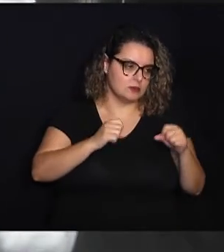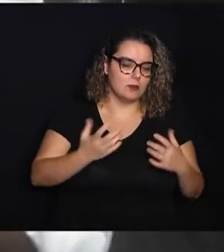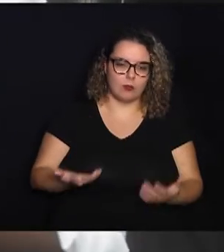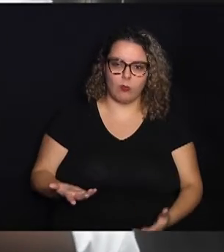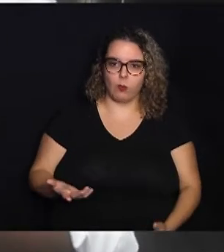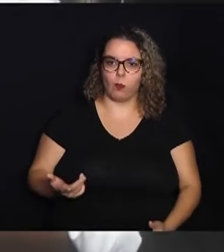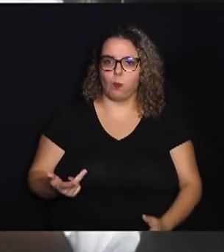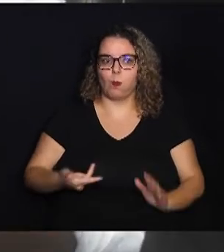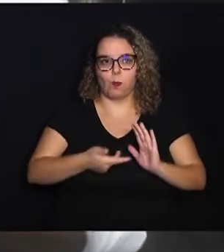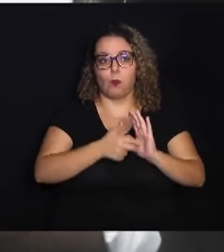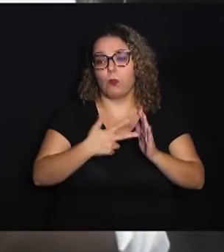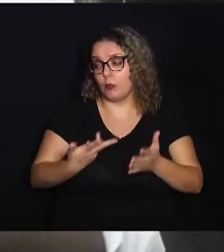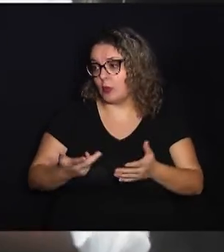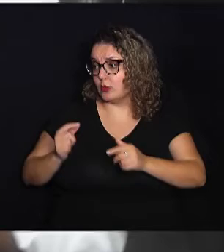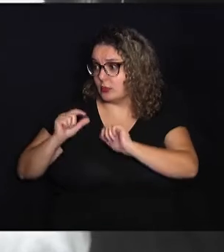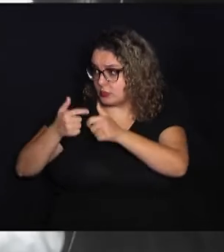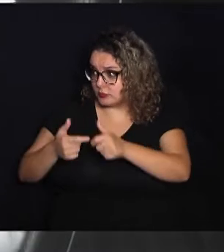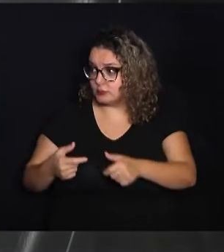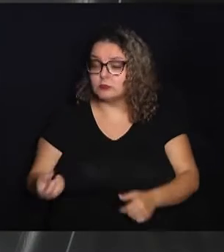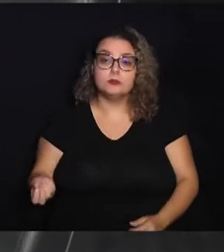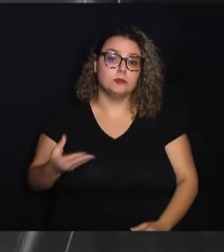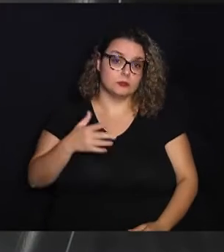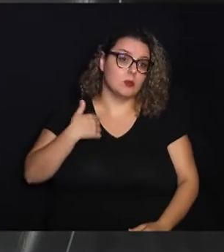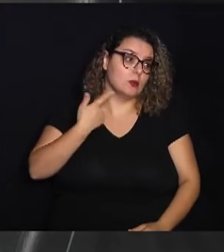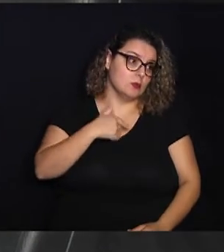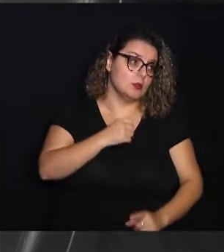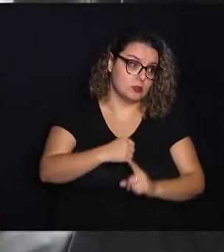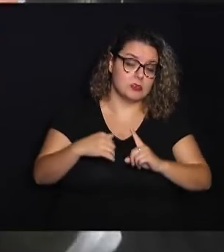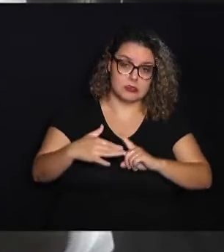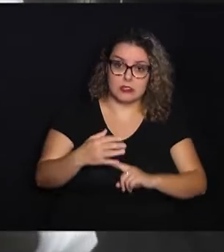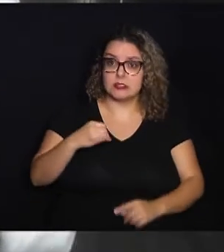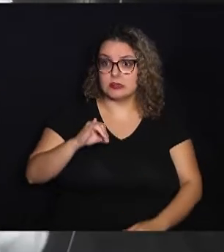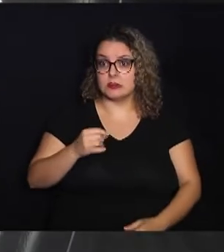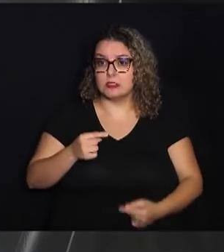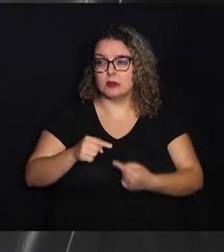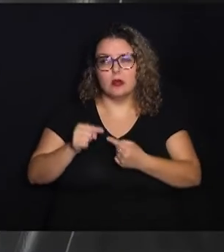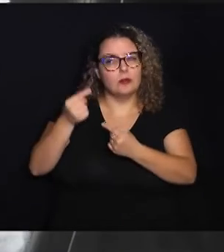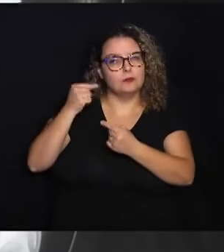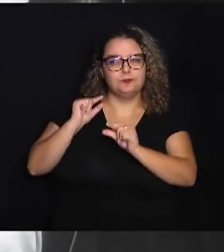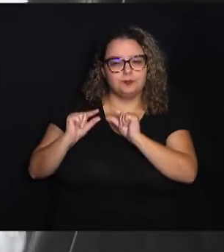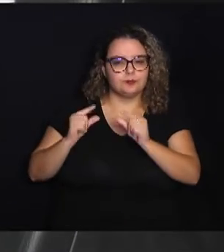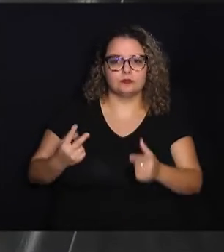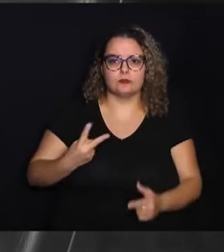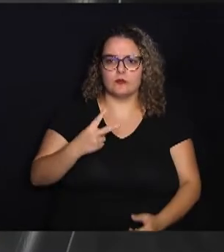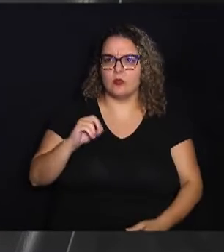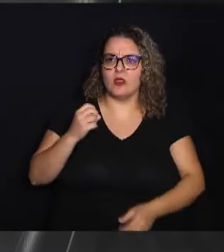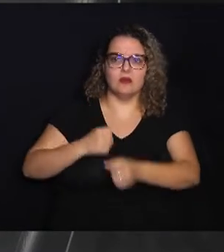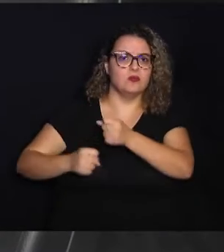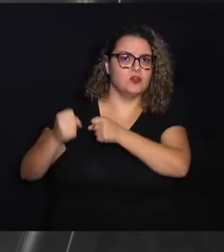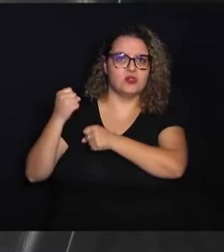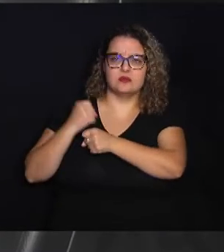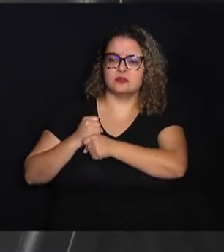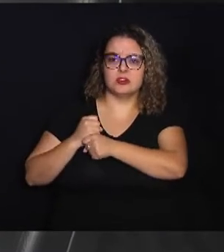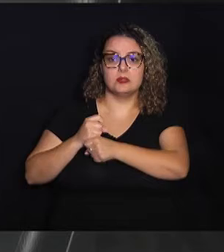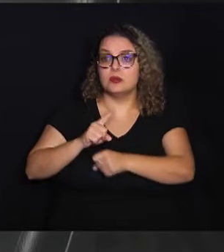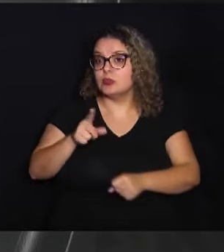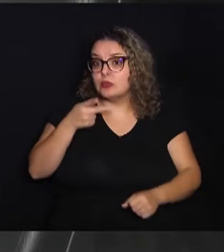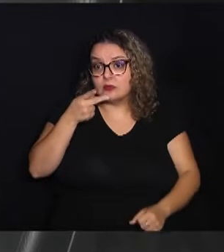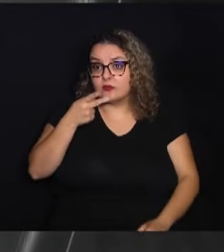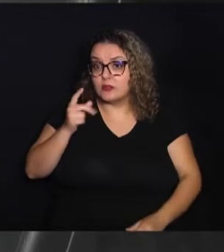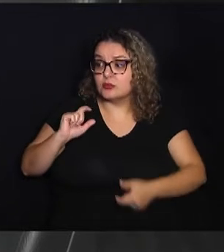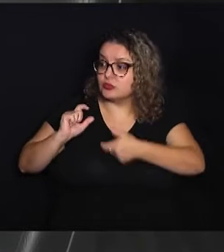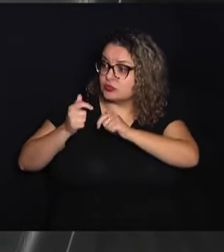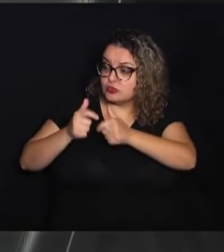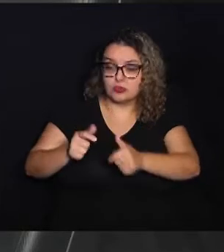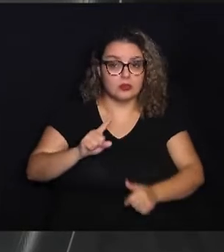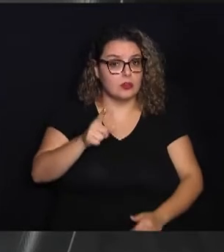os conservadores, que é algo novo também para a nossa sociedade. Se a gente for voltar um pouco no tempo, 20 anos atrás, a gente não falava de conservadorismo, a